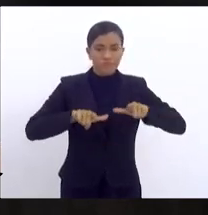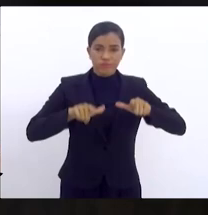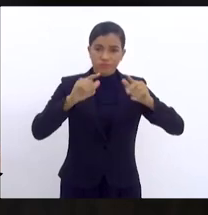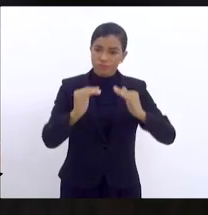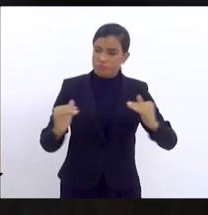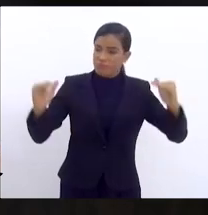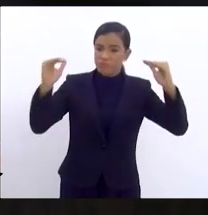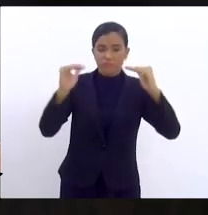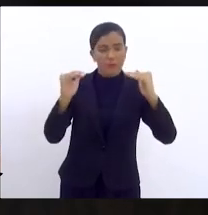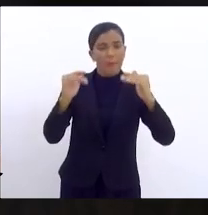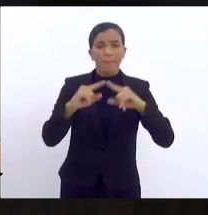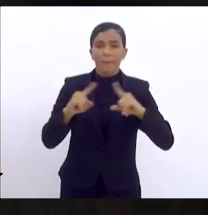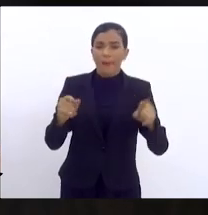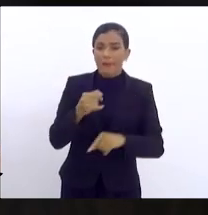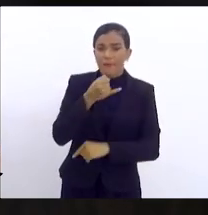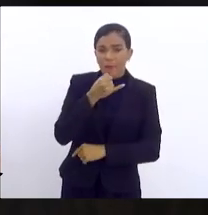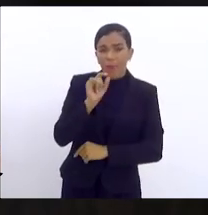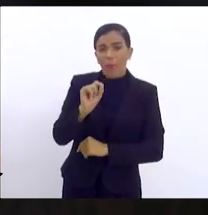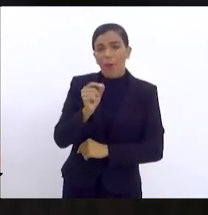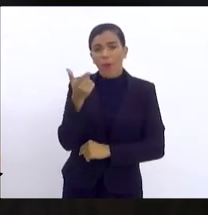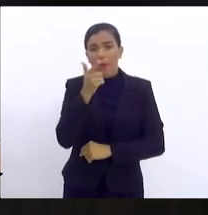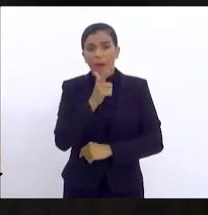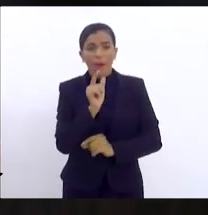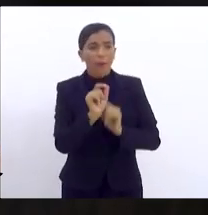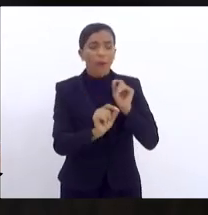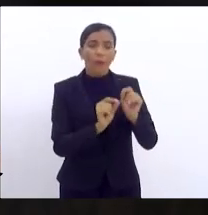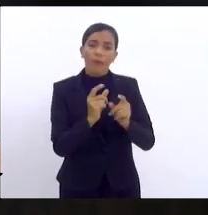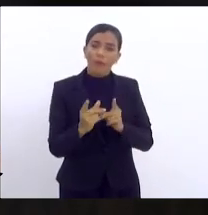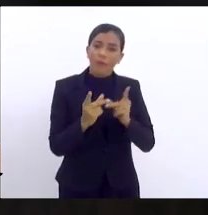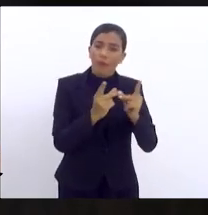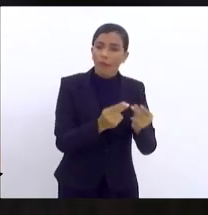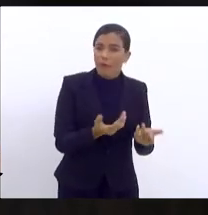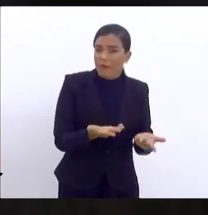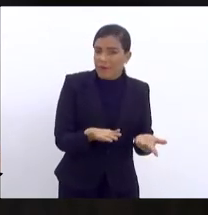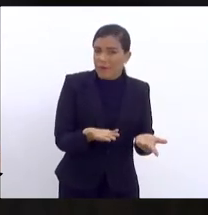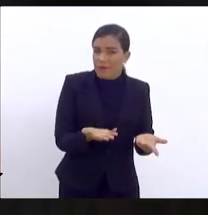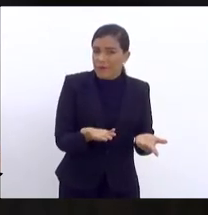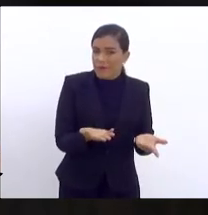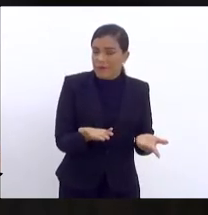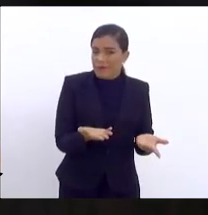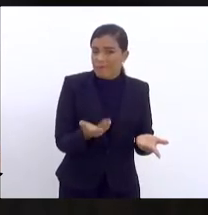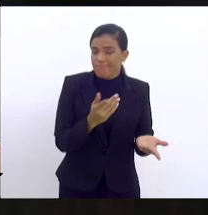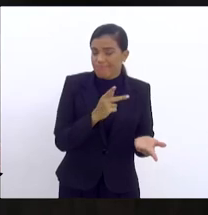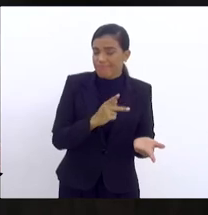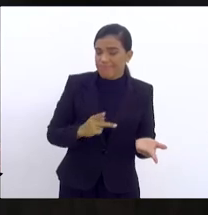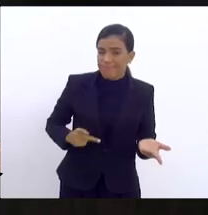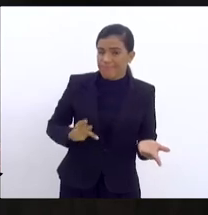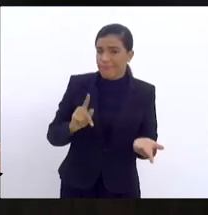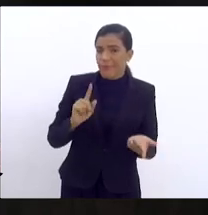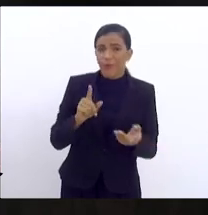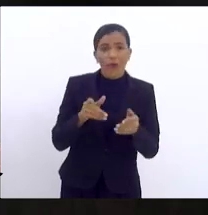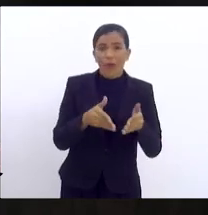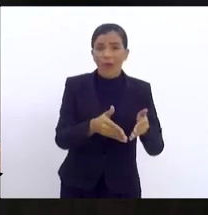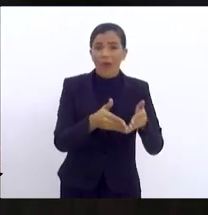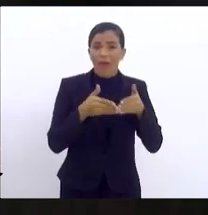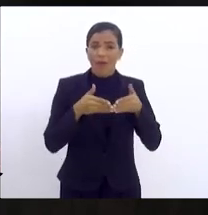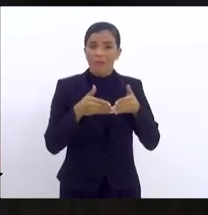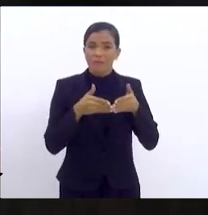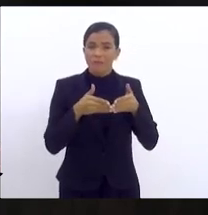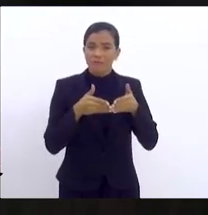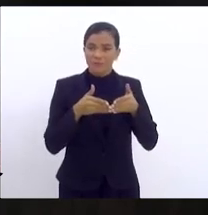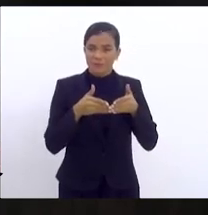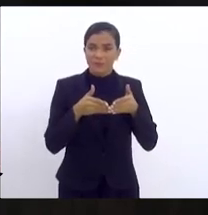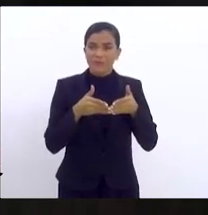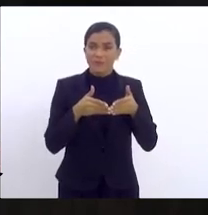mas infelizmente o que eles ganharam infelizmente que eles ganharam presidente foi exatamente o afastamento